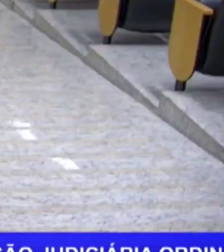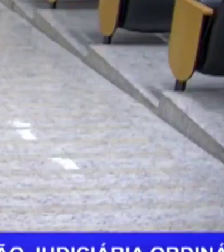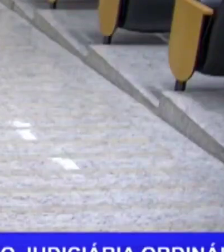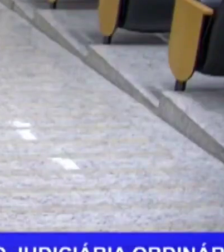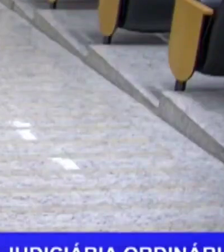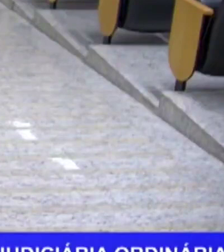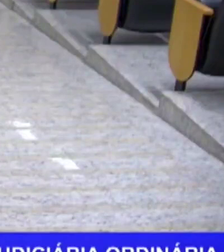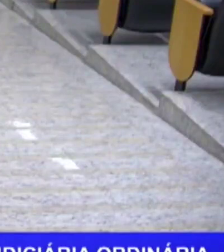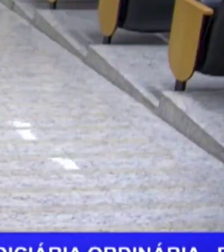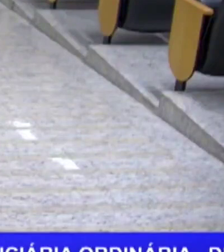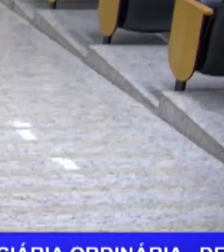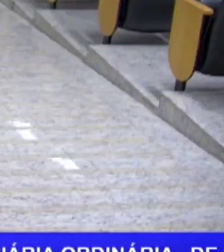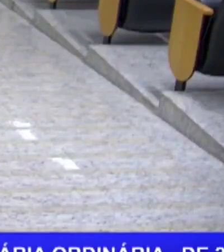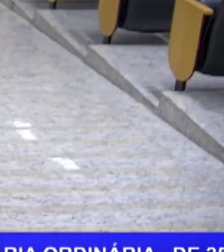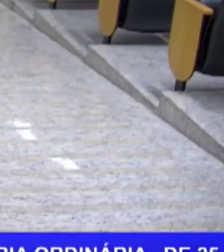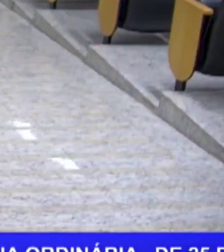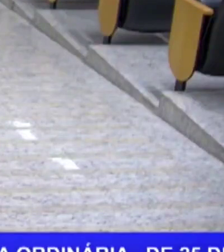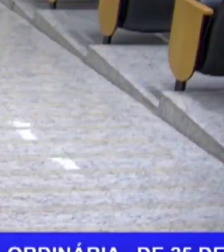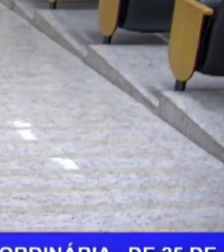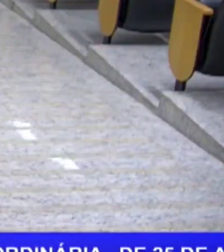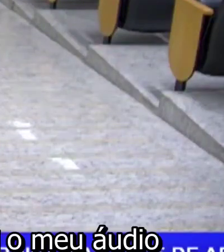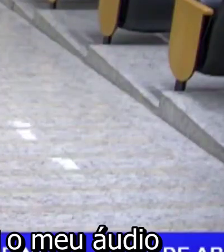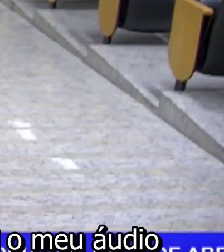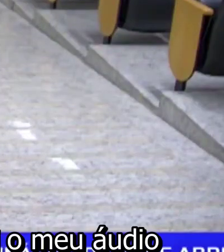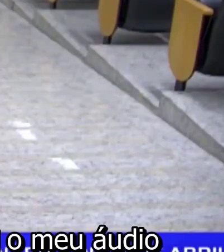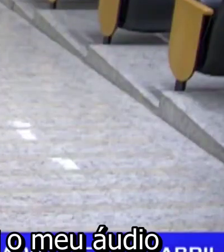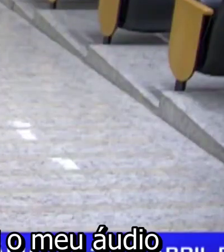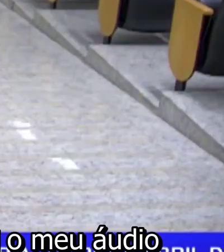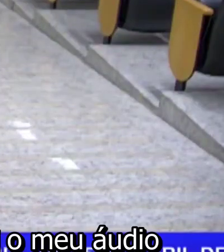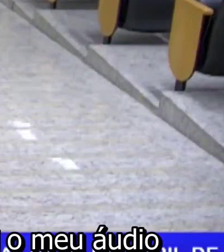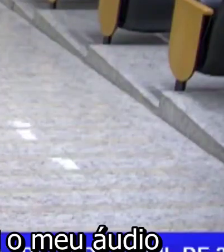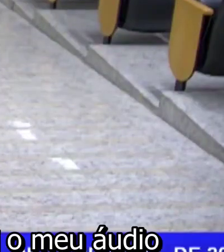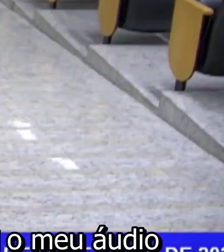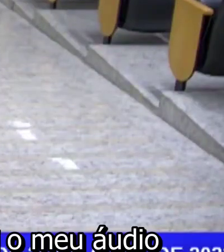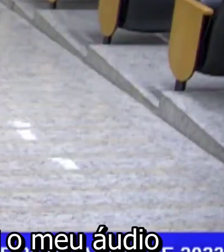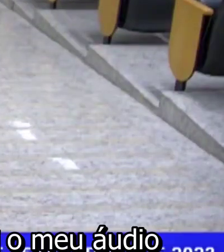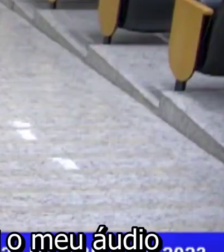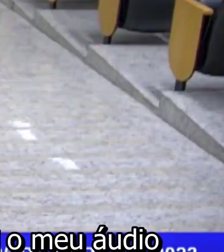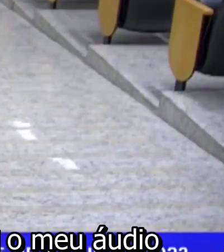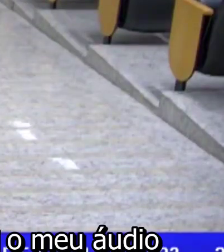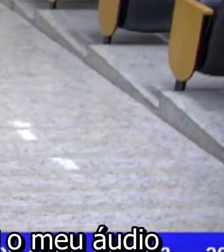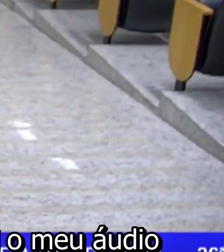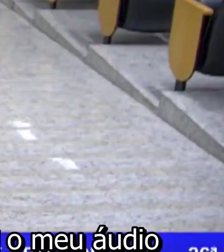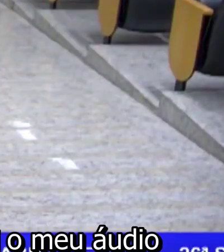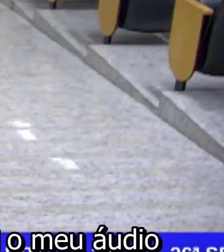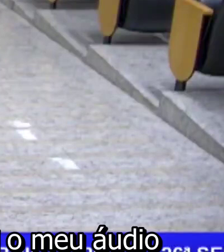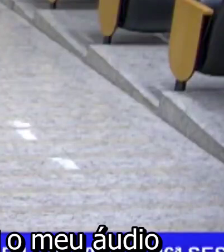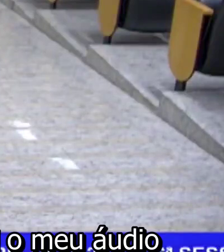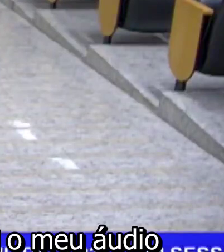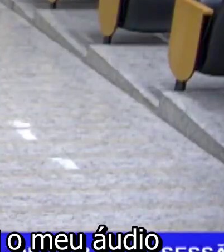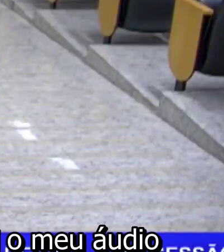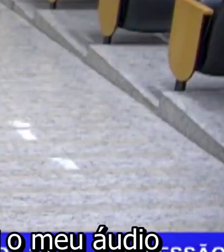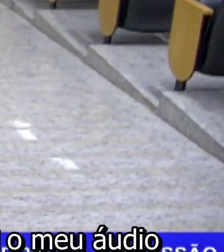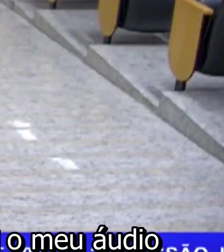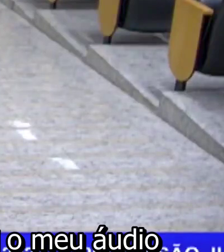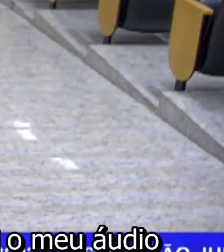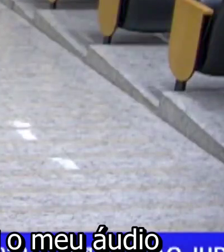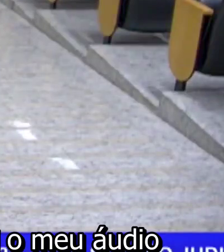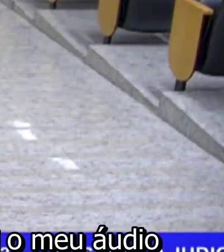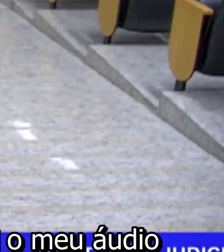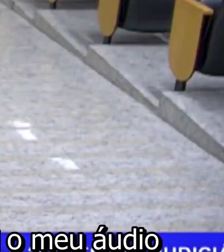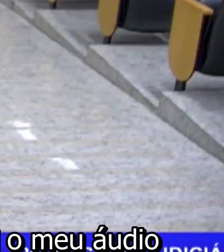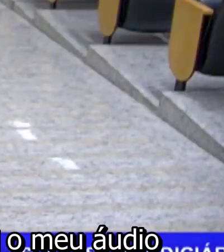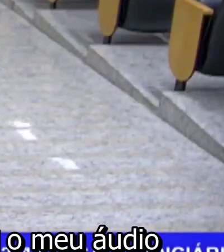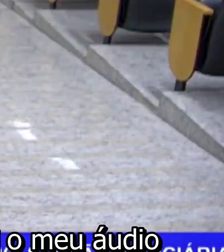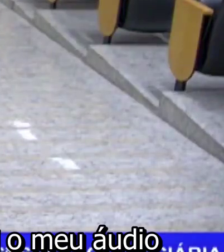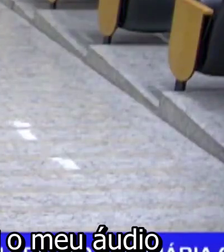tribuna principal, a tribuna na direita e na esquerda. Atrás da tribuna principal, 2 bandeiras do Brasil, parede amadeirada do